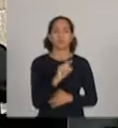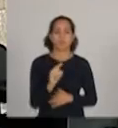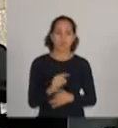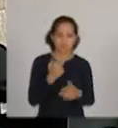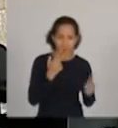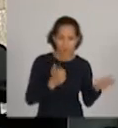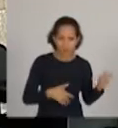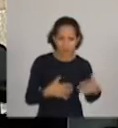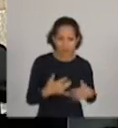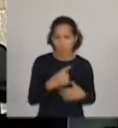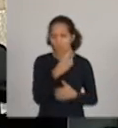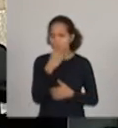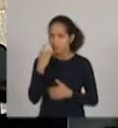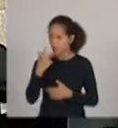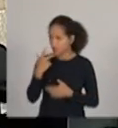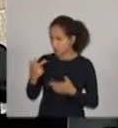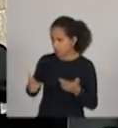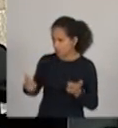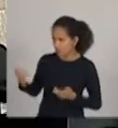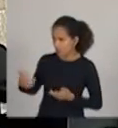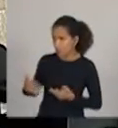Capitão Assunção.